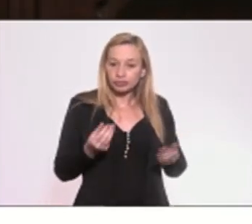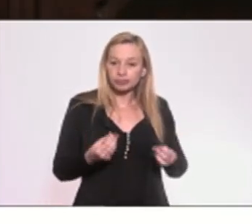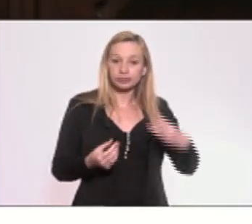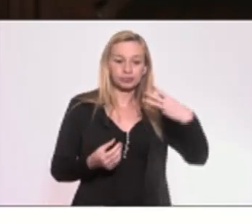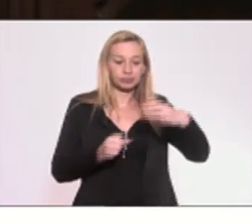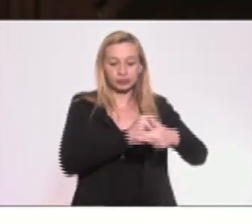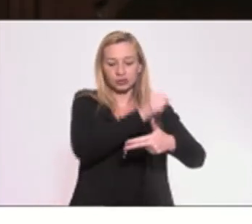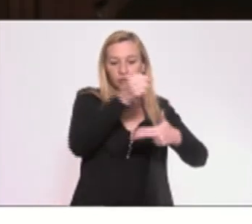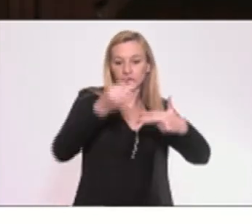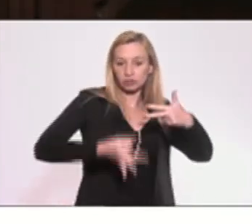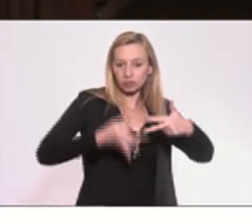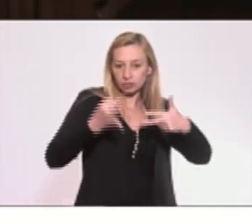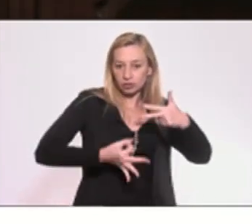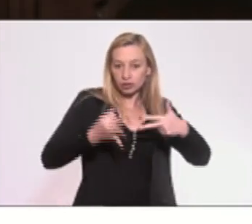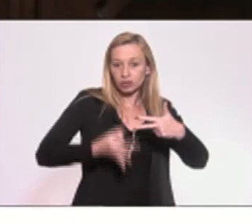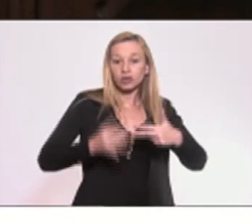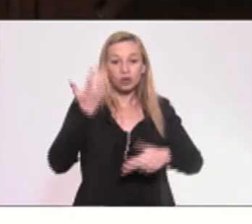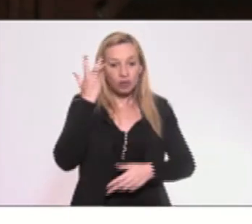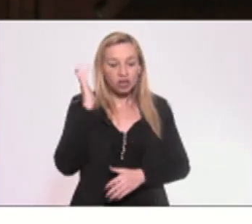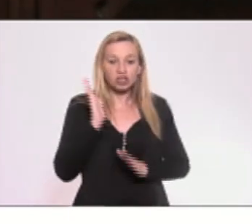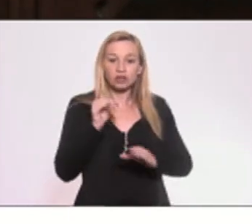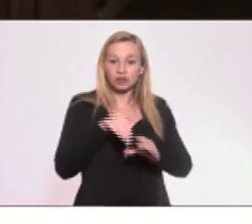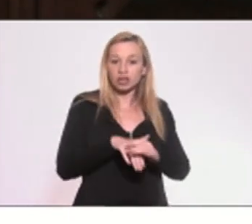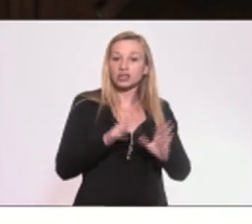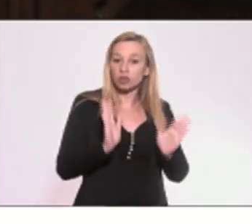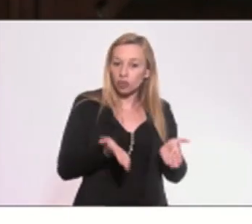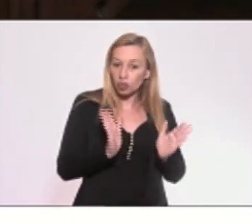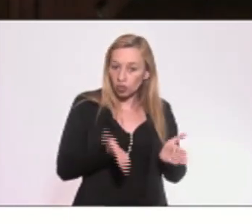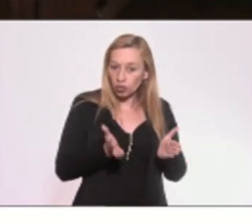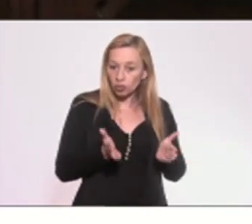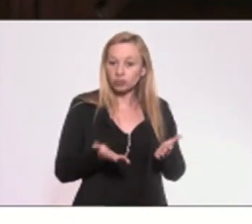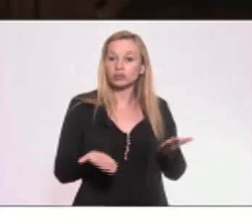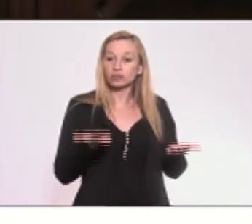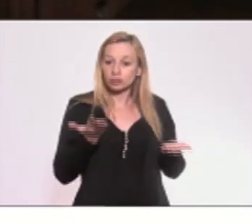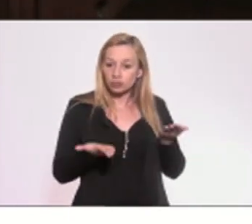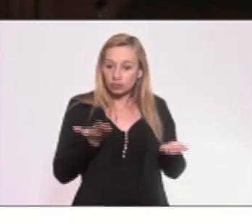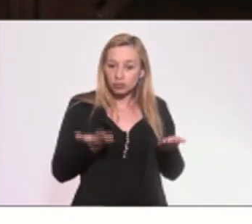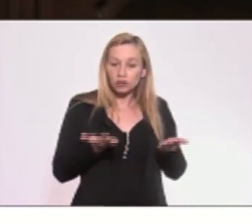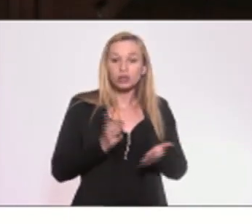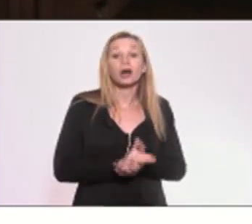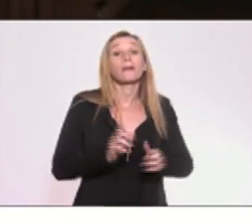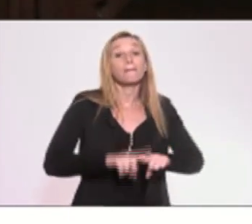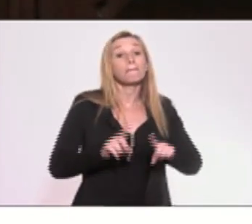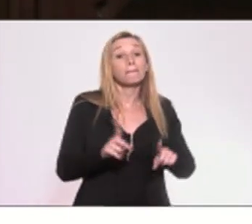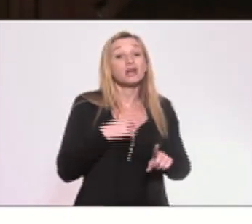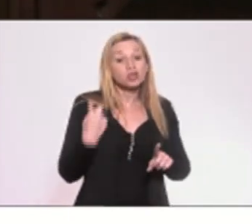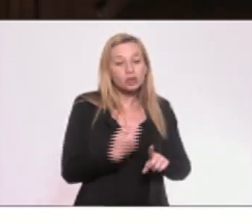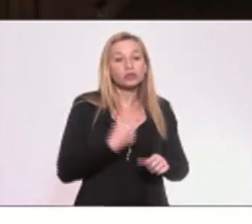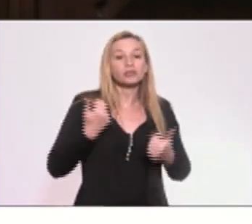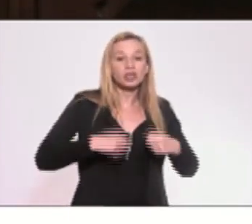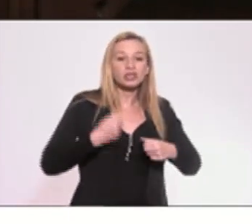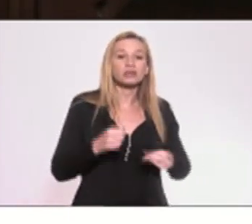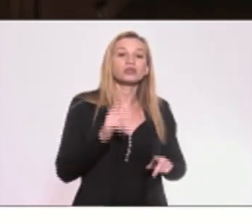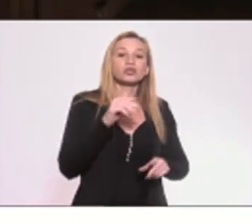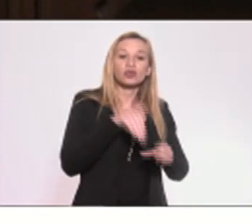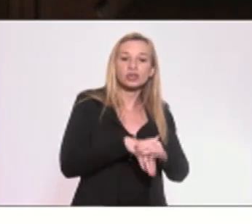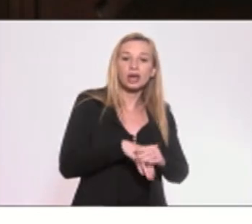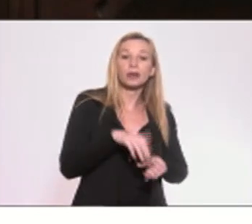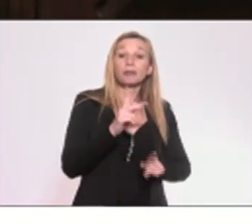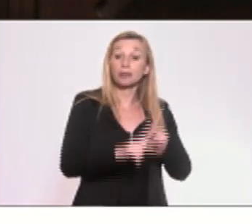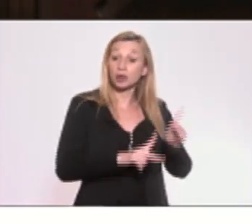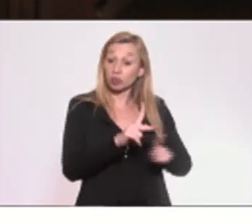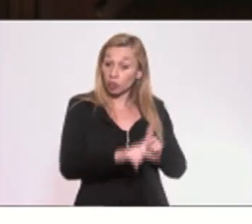acho que essa votação hoje traz para a gente retoma algum equilíbrio, mas nós precisamos votar pelo povo.